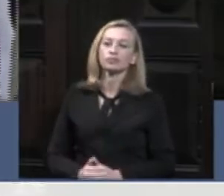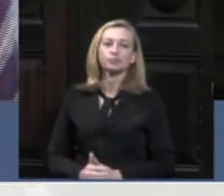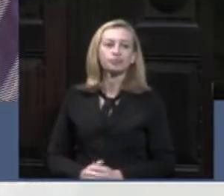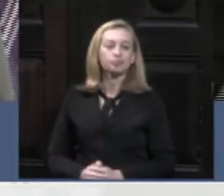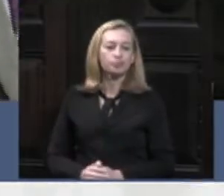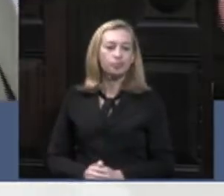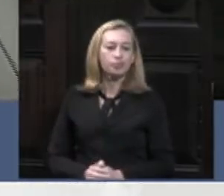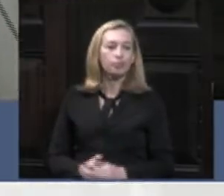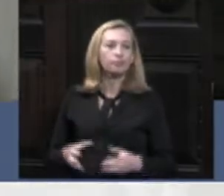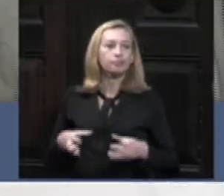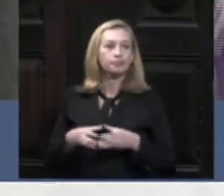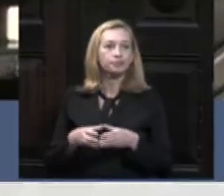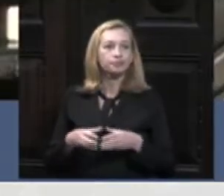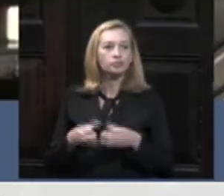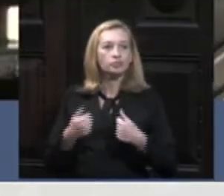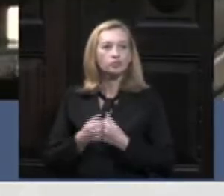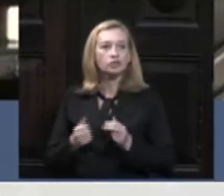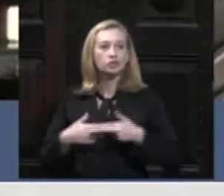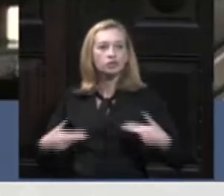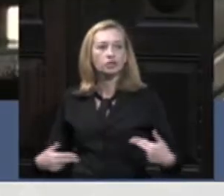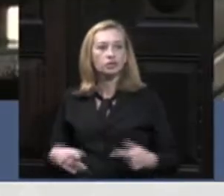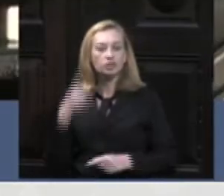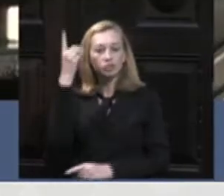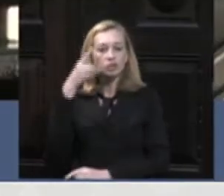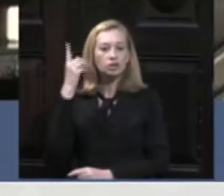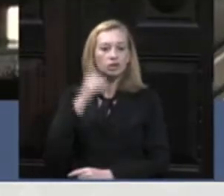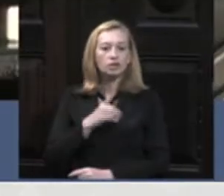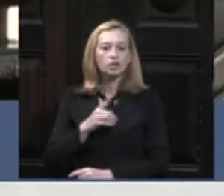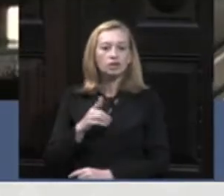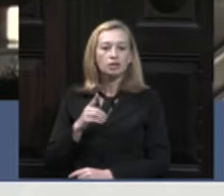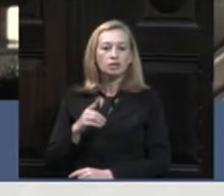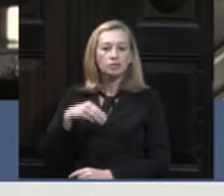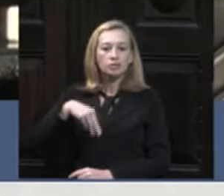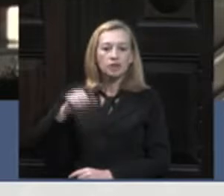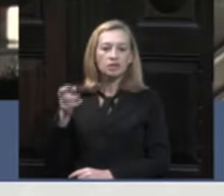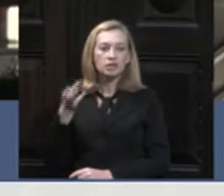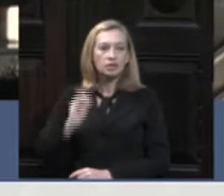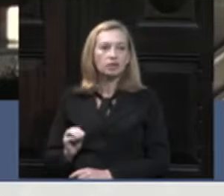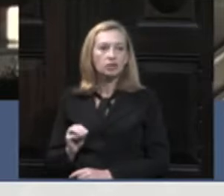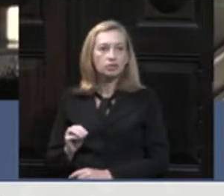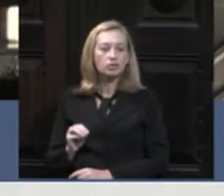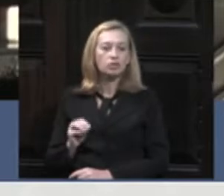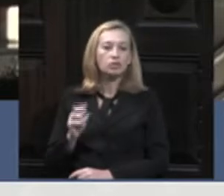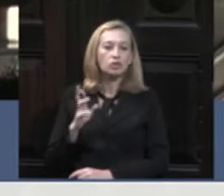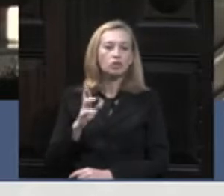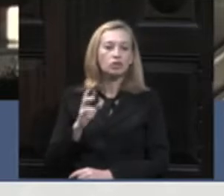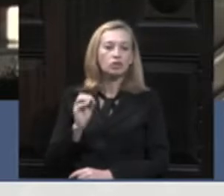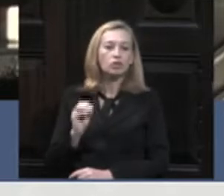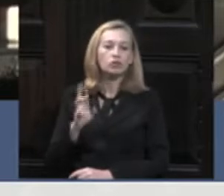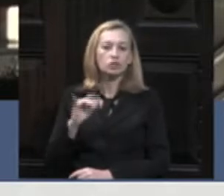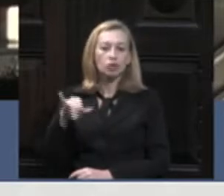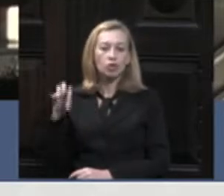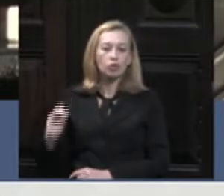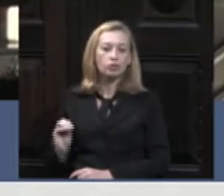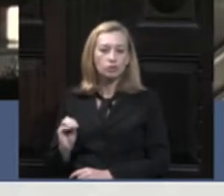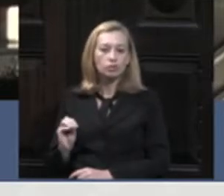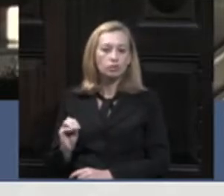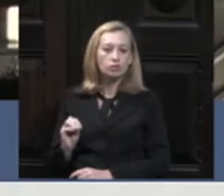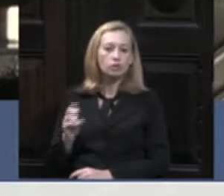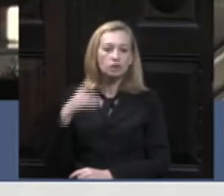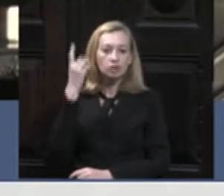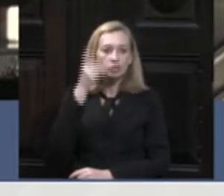Pela Comissão de Transportes, deputado Marcelo Simão, deputado Dionísio Lins, deputado Osório,